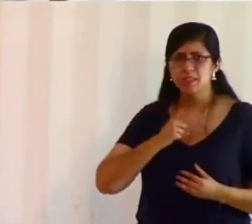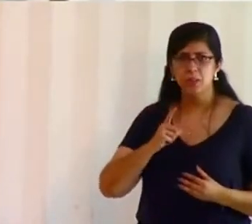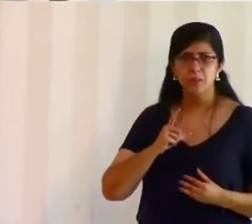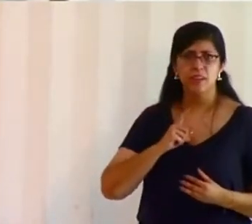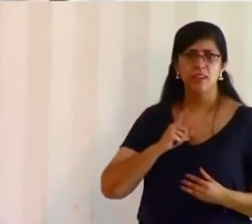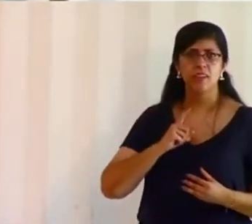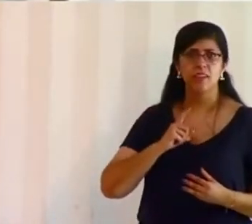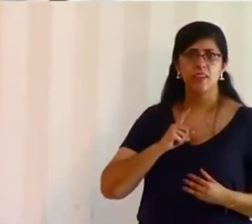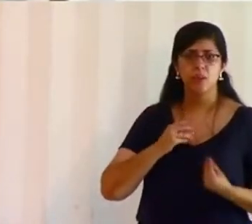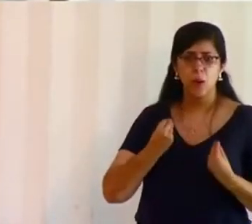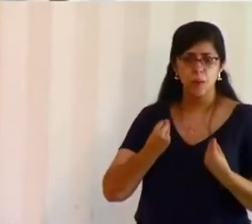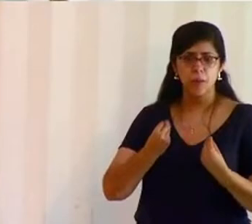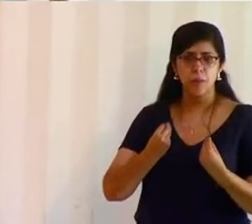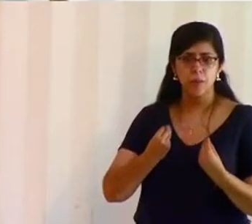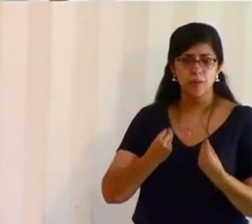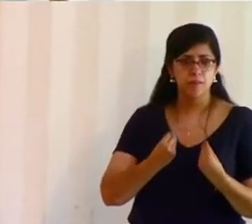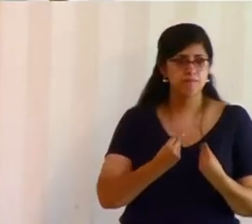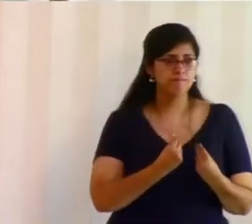Diante desse testemunho.